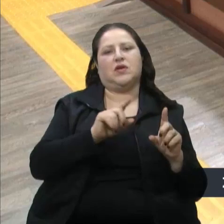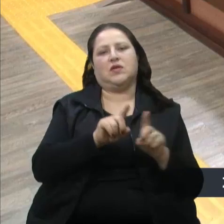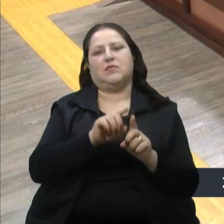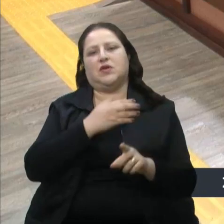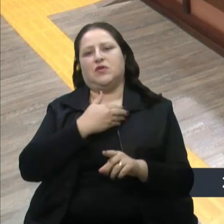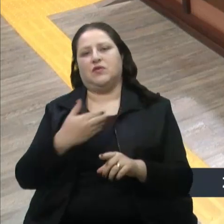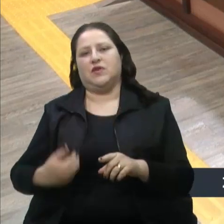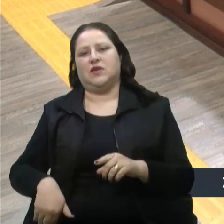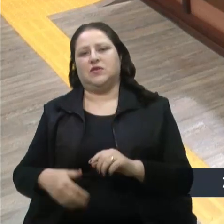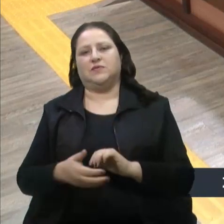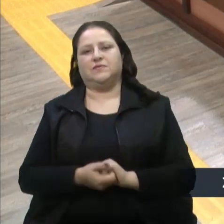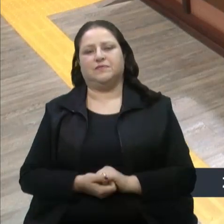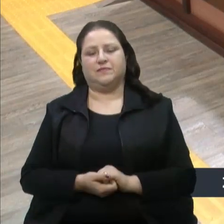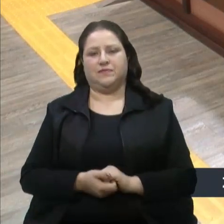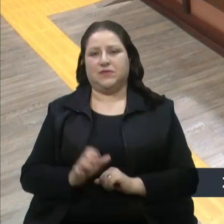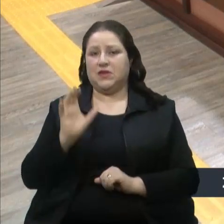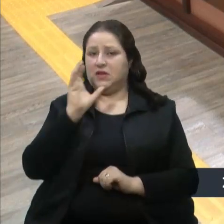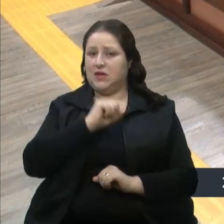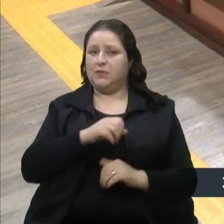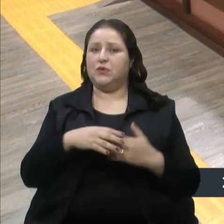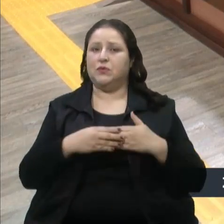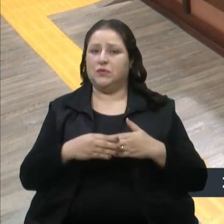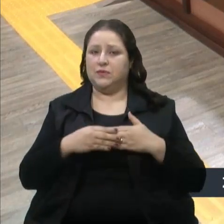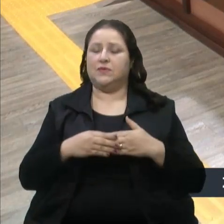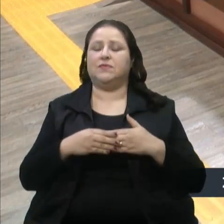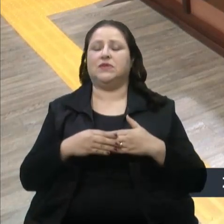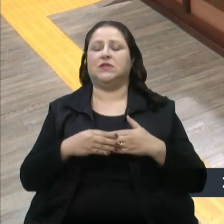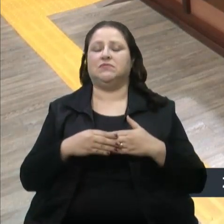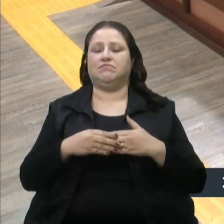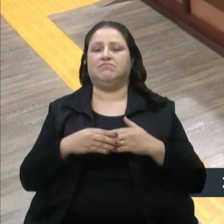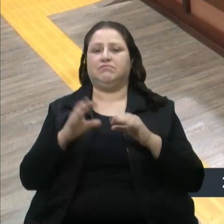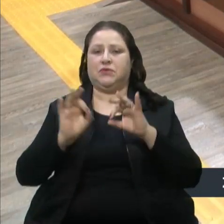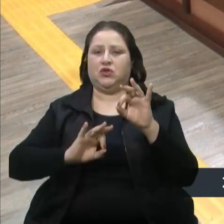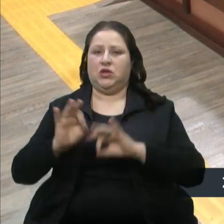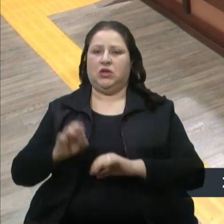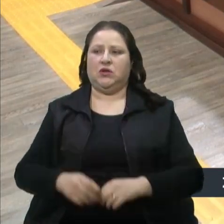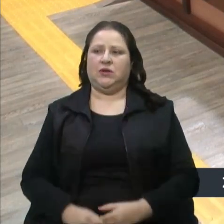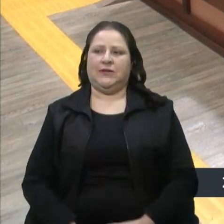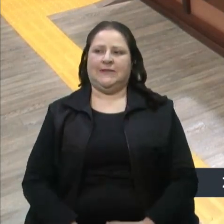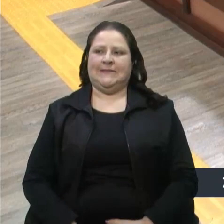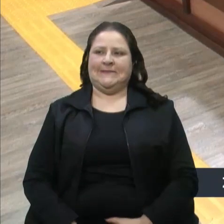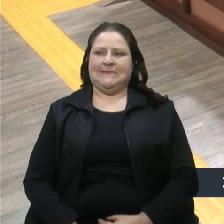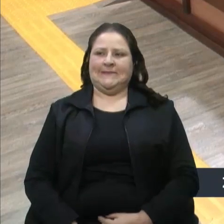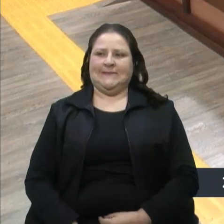Rapidamente, vereador Bressan, cumprimentar pelo projeto. A gente sabe da